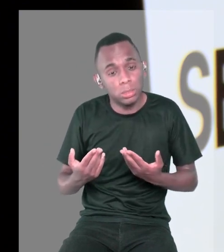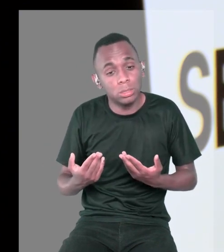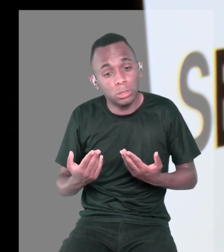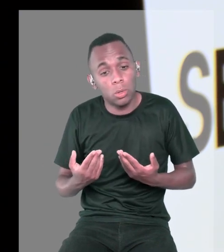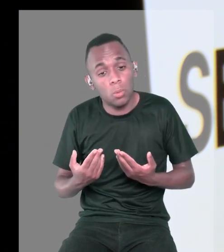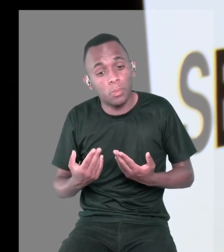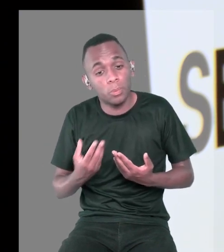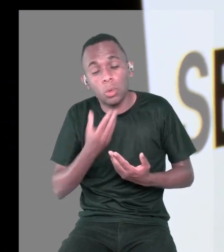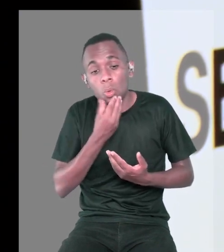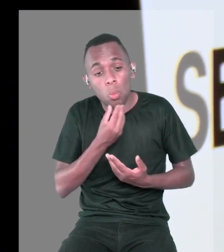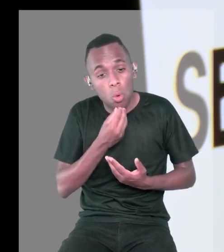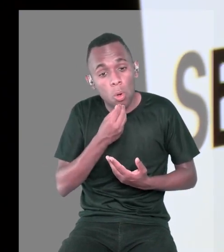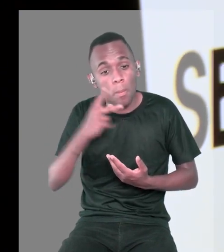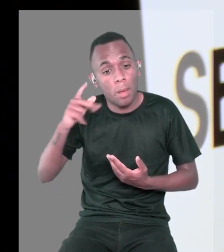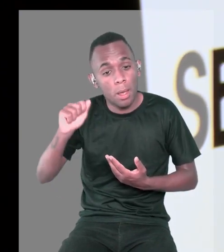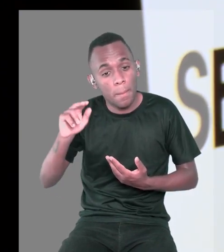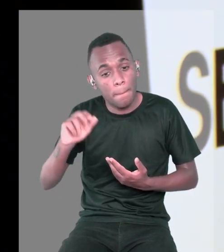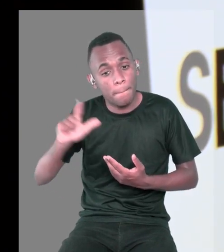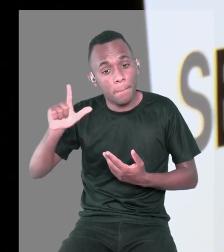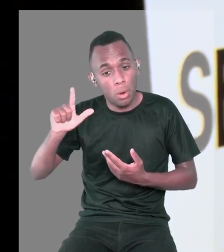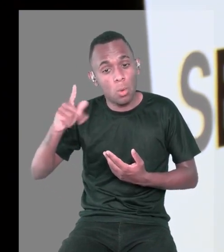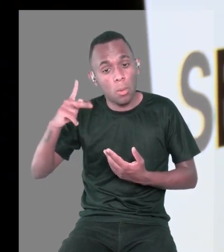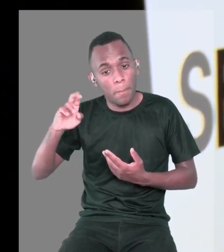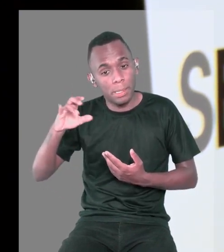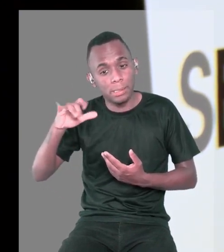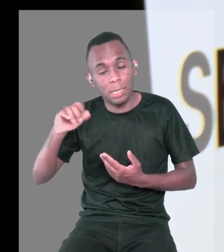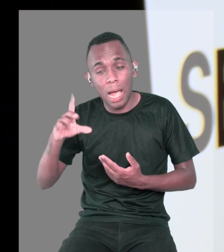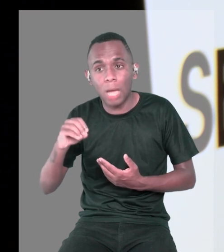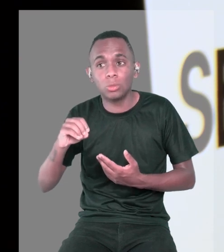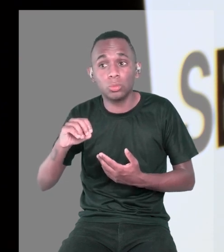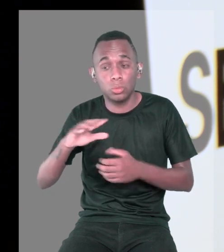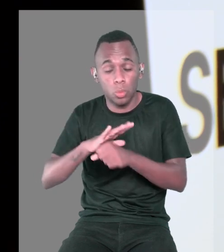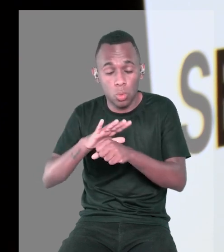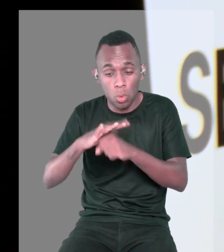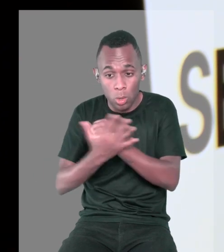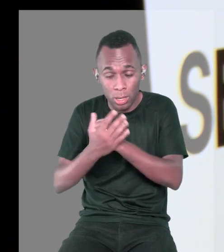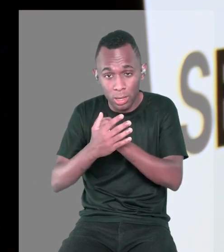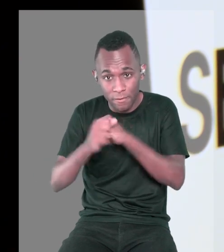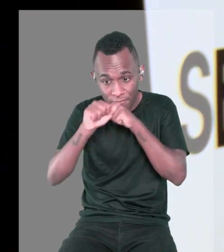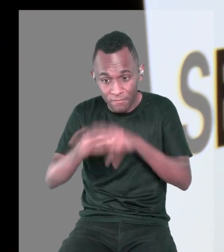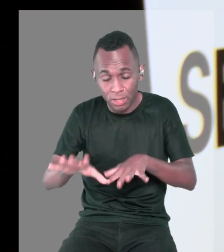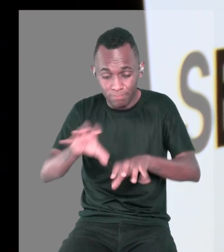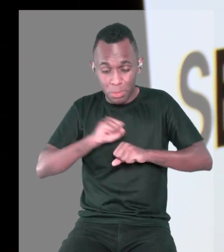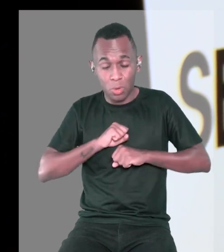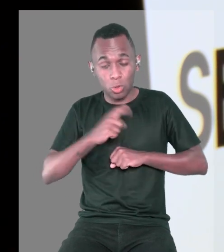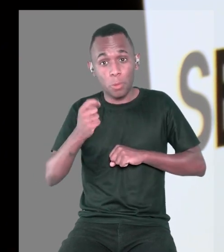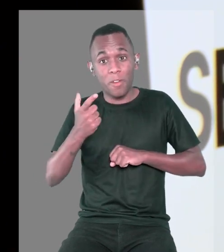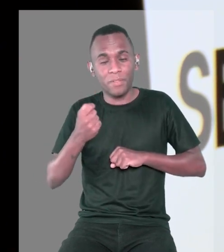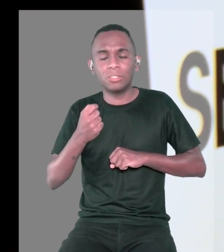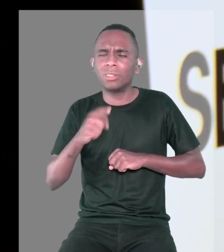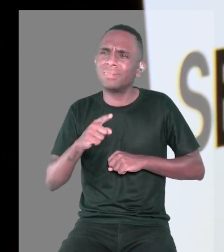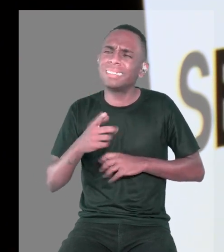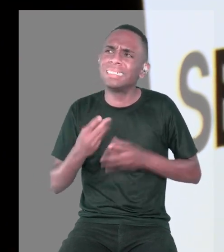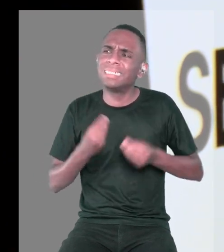o filósofo Paul Preciado, que em 2020 foi contaminado pelo coronavírus, só considerou